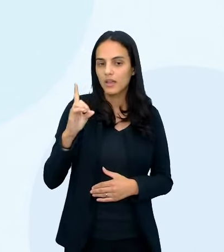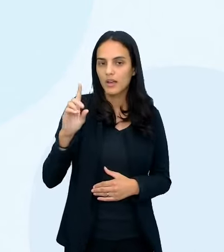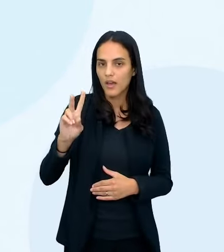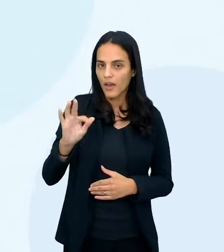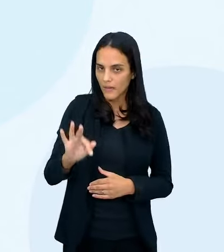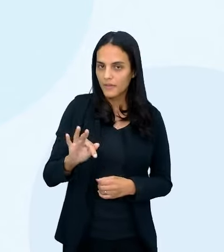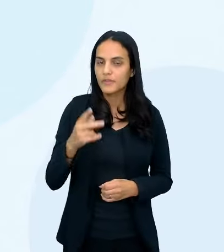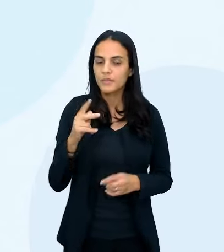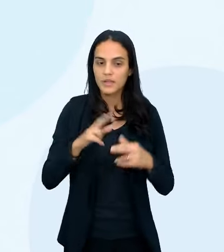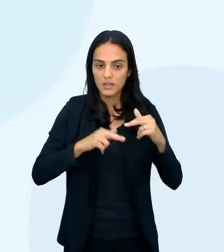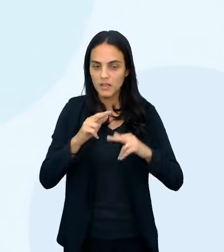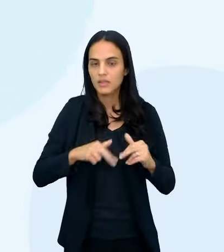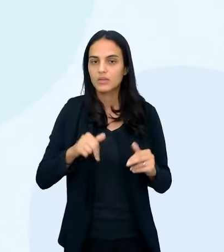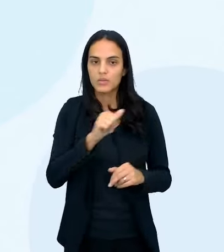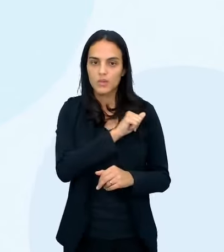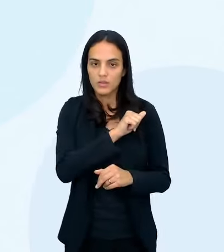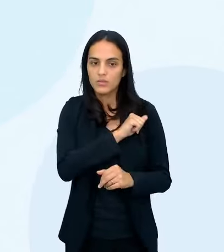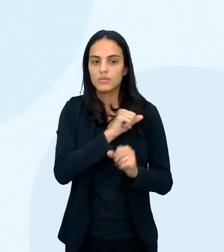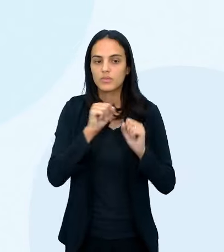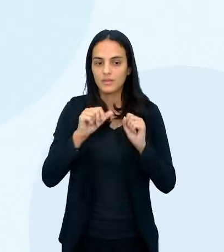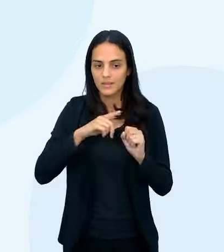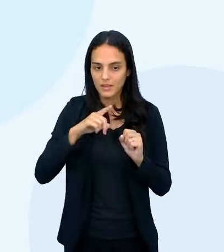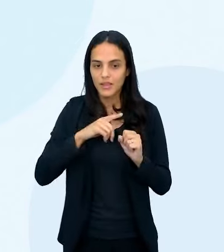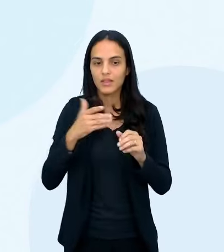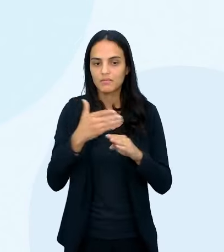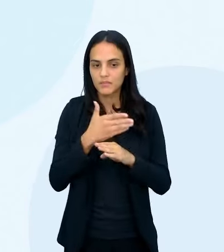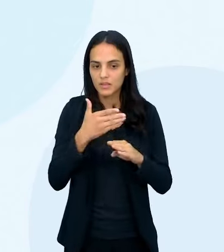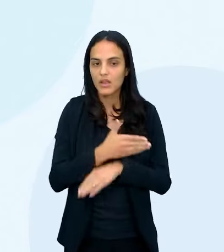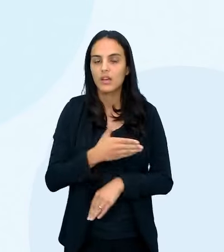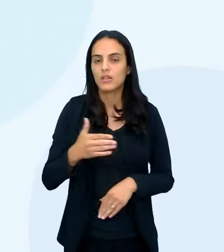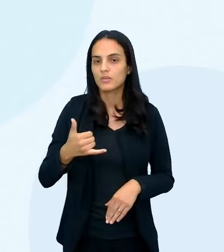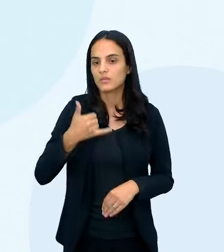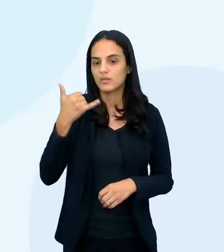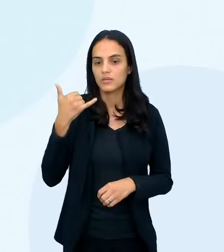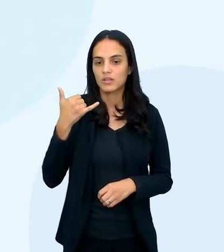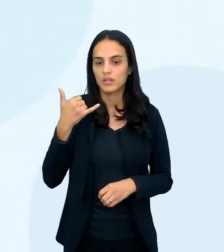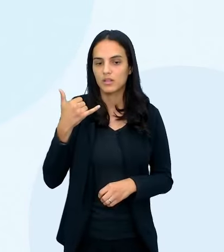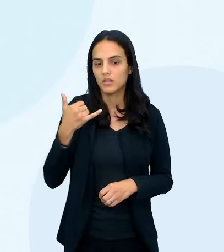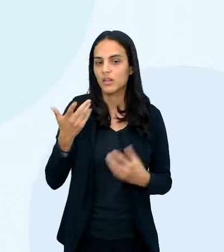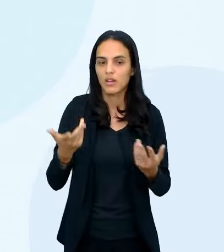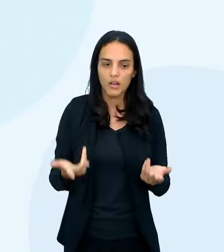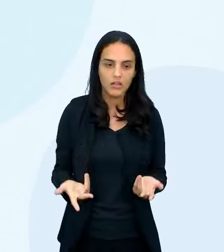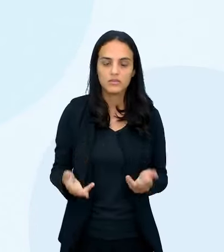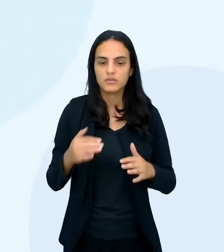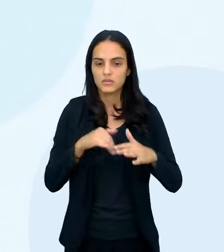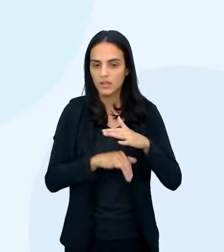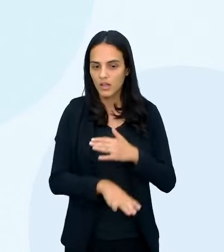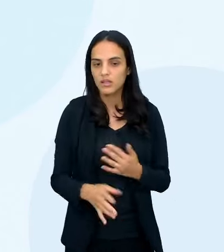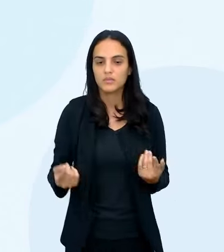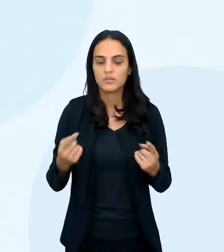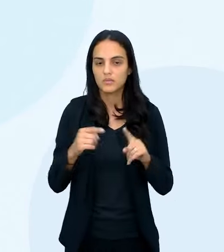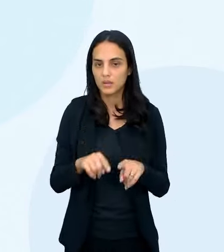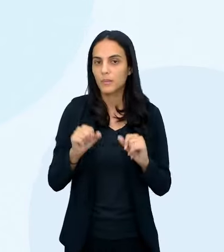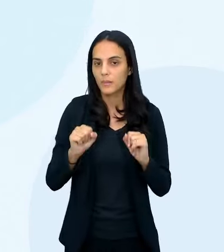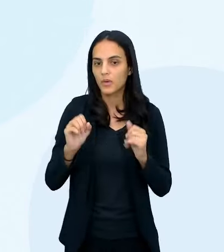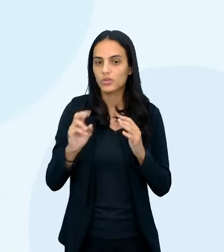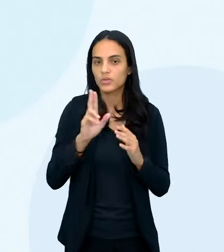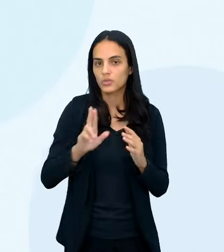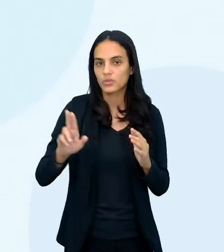que esses estudantes têm acesso em casa, pelo celular, dados patrocinados. A gente pode usar o centro de mídias